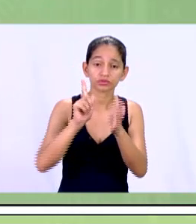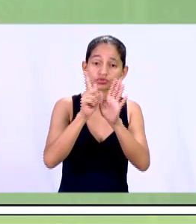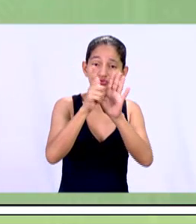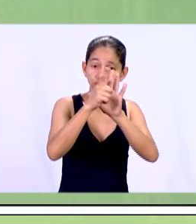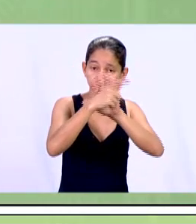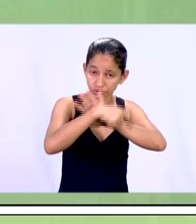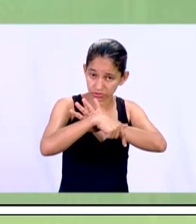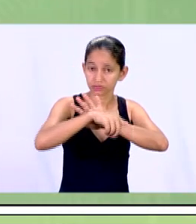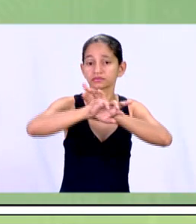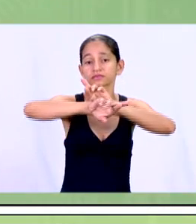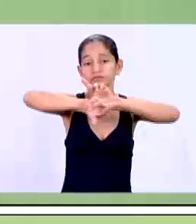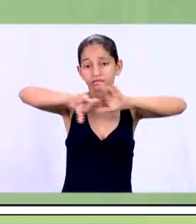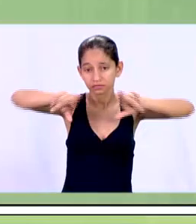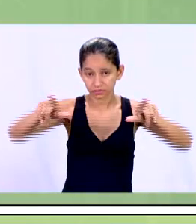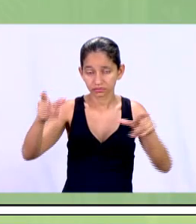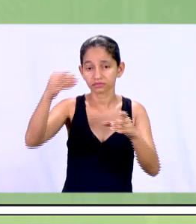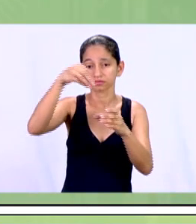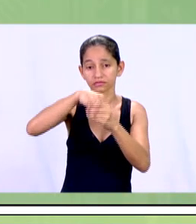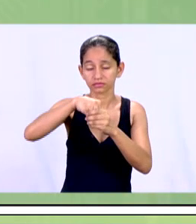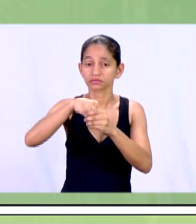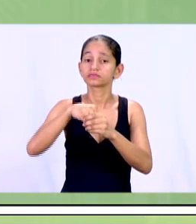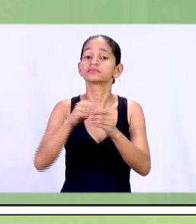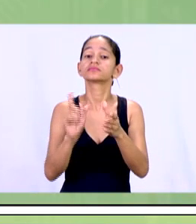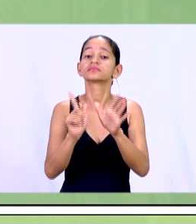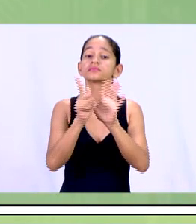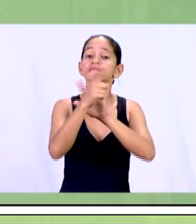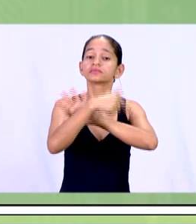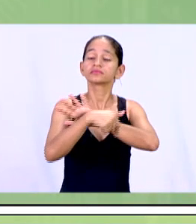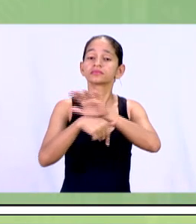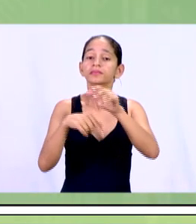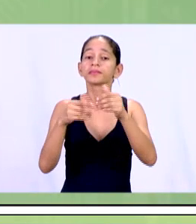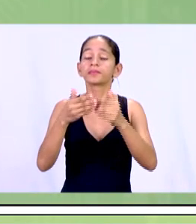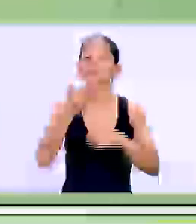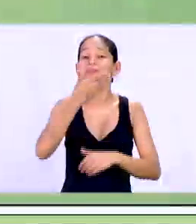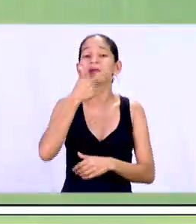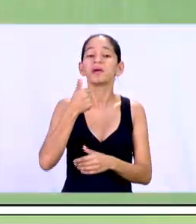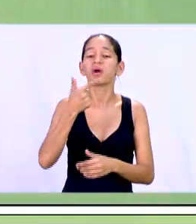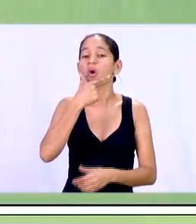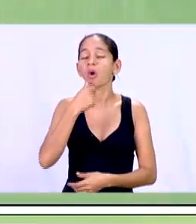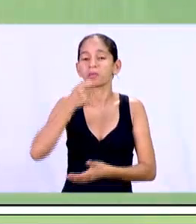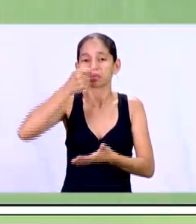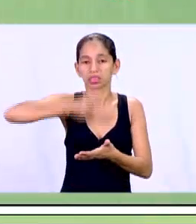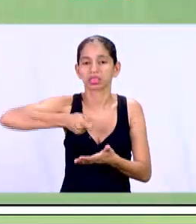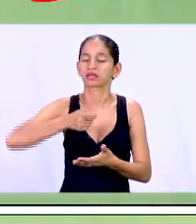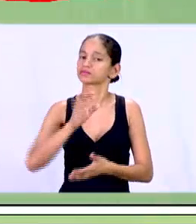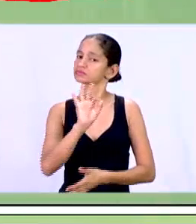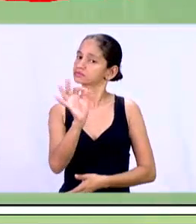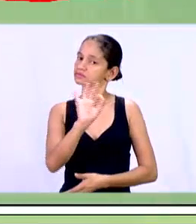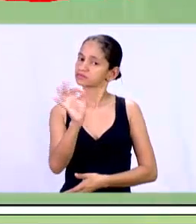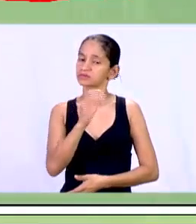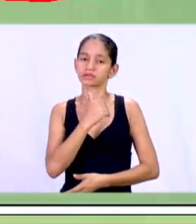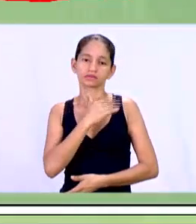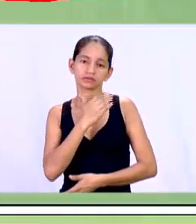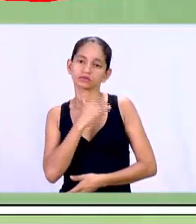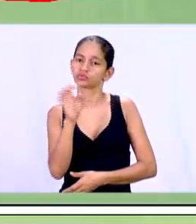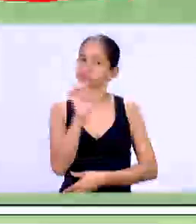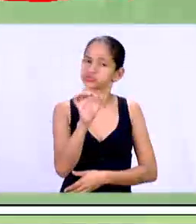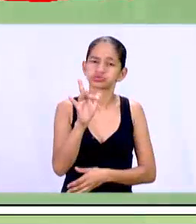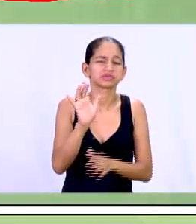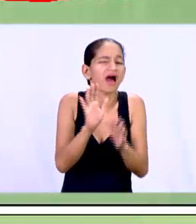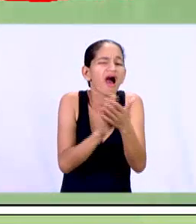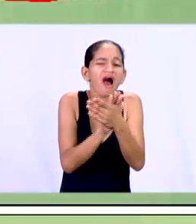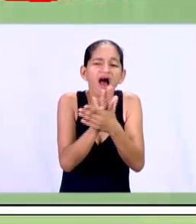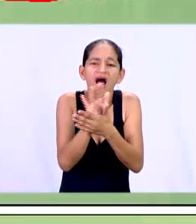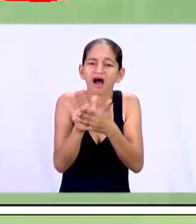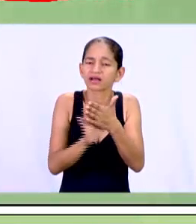né? Dentro dessa questão do gênero, superando o machismo, a homofobia, né?